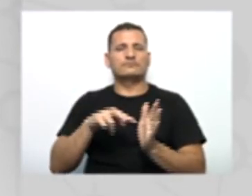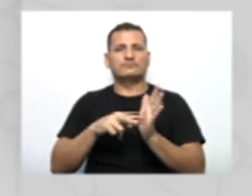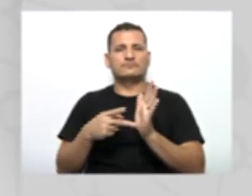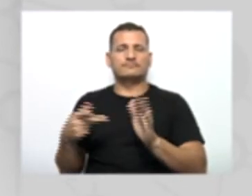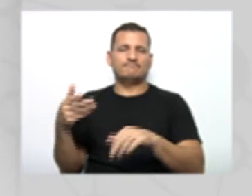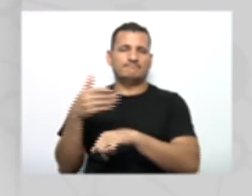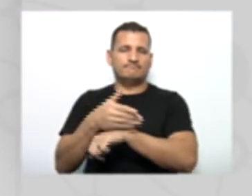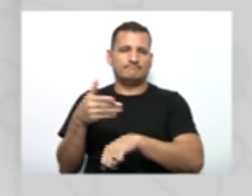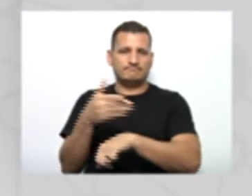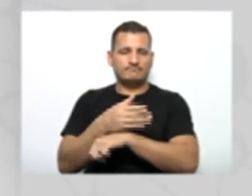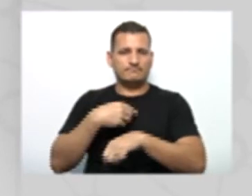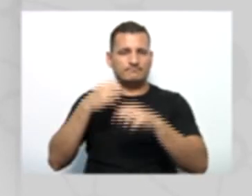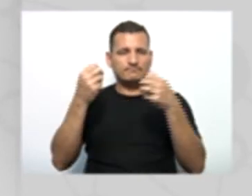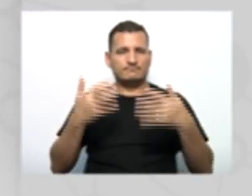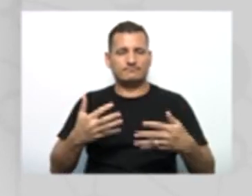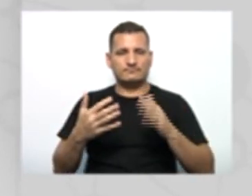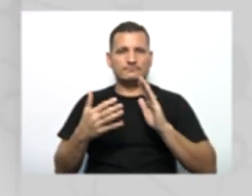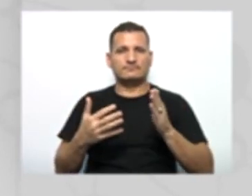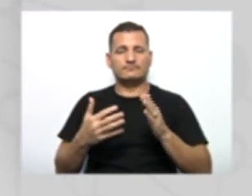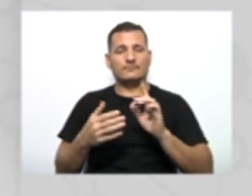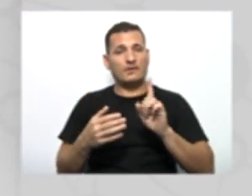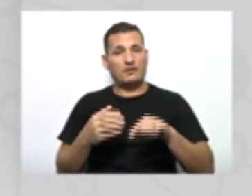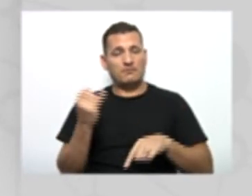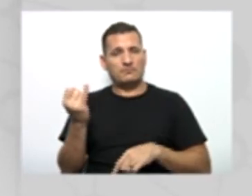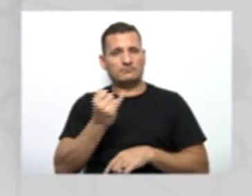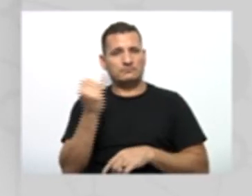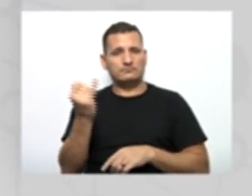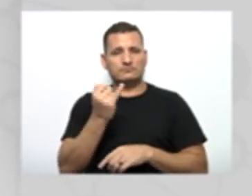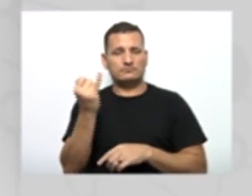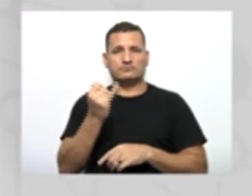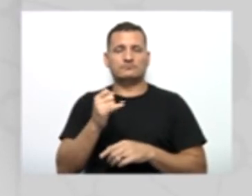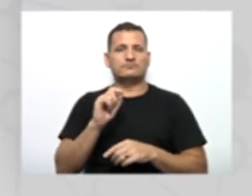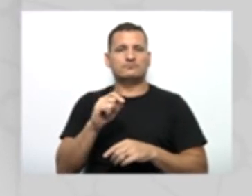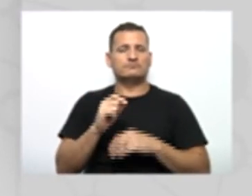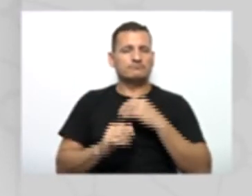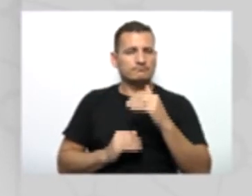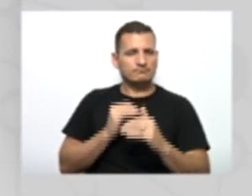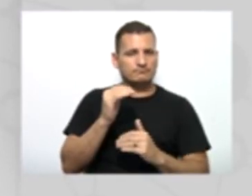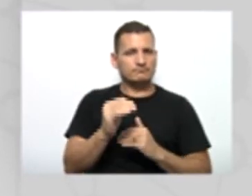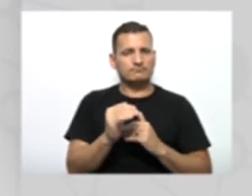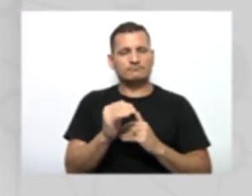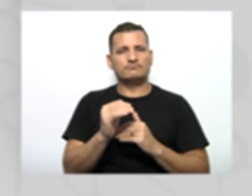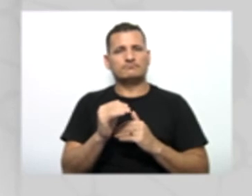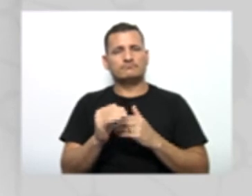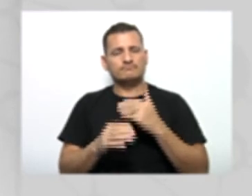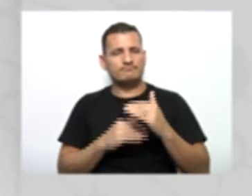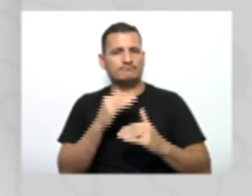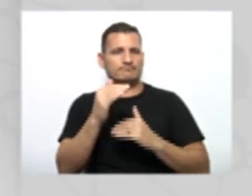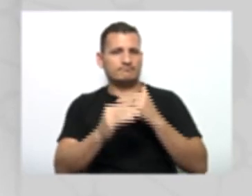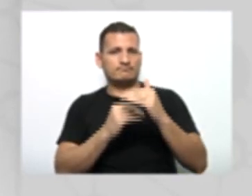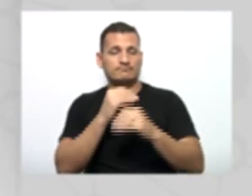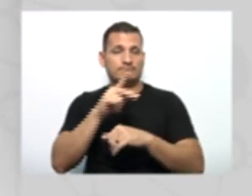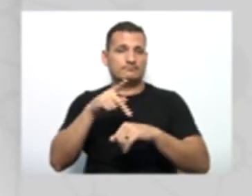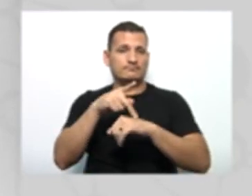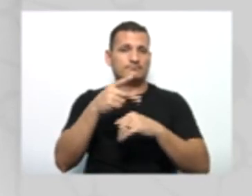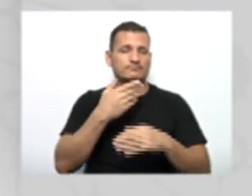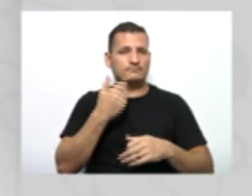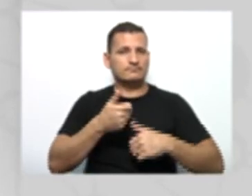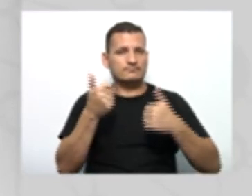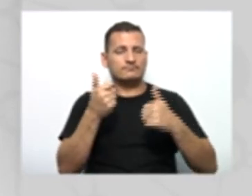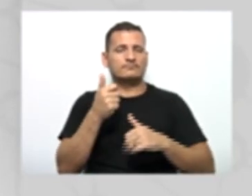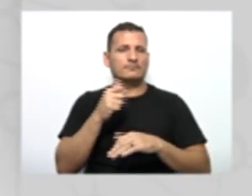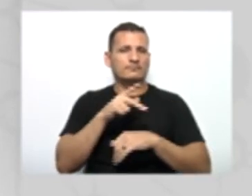governo federal, o governo do estado, a prefeitura de um município de Rondônia, quando esses órgãos públicos têm o poder de